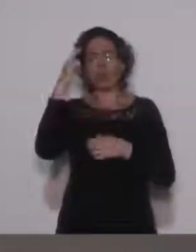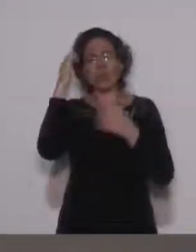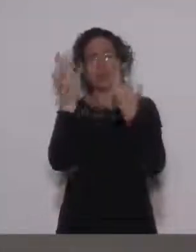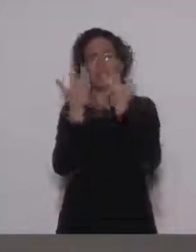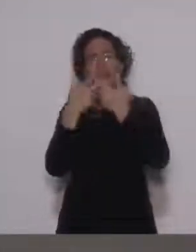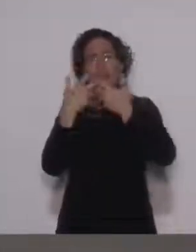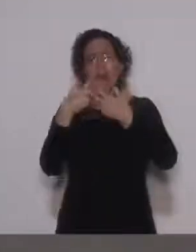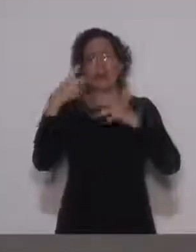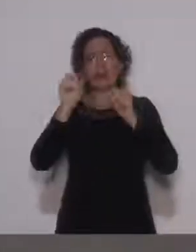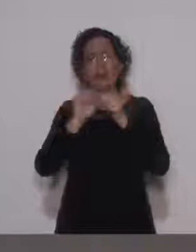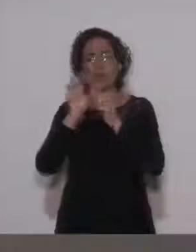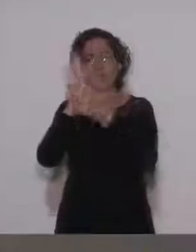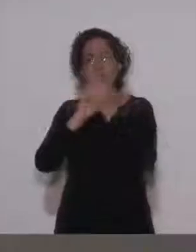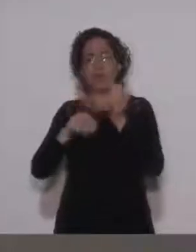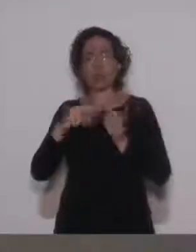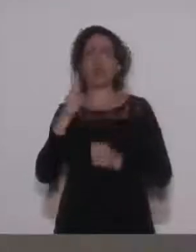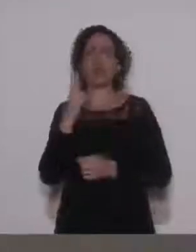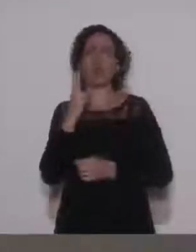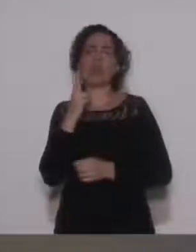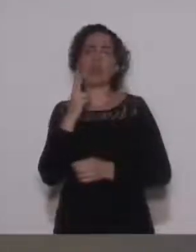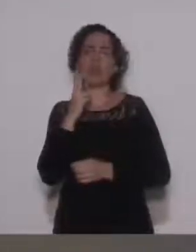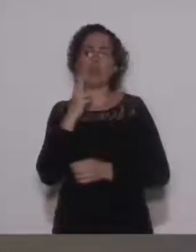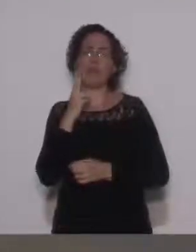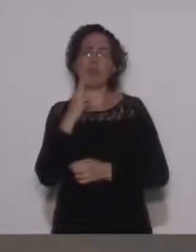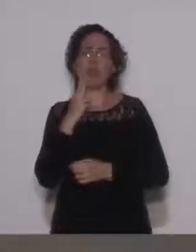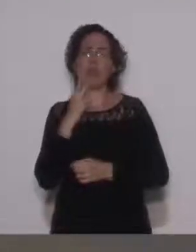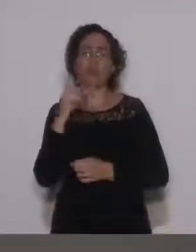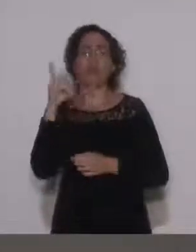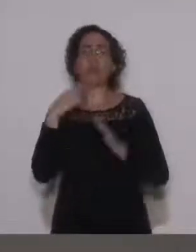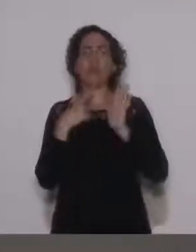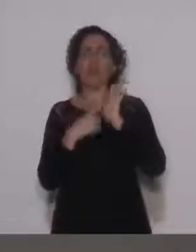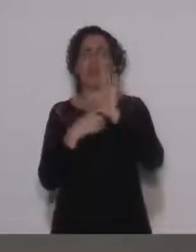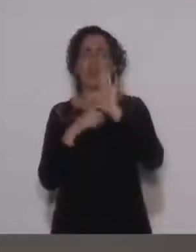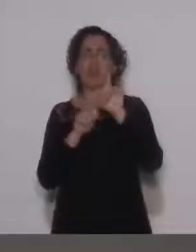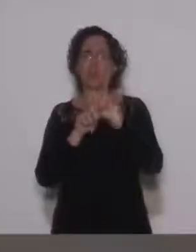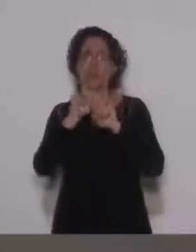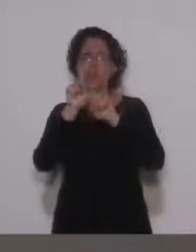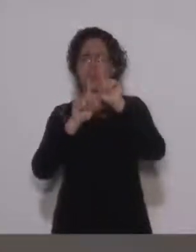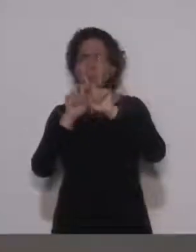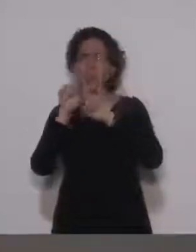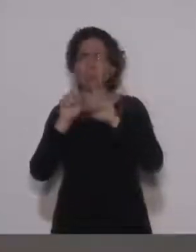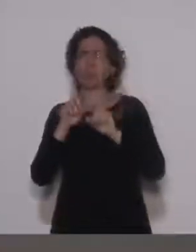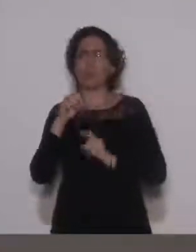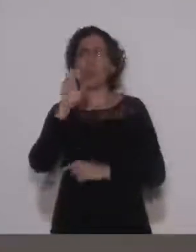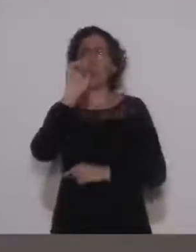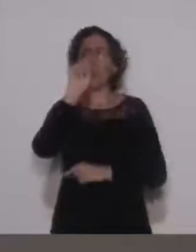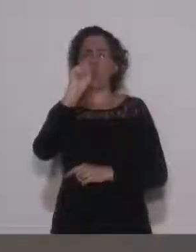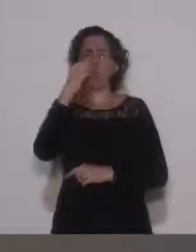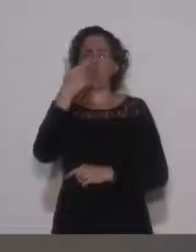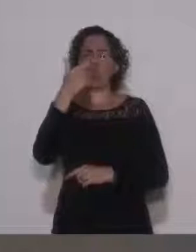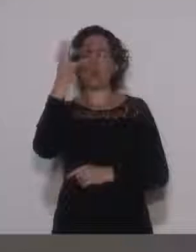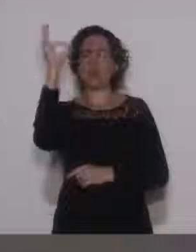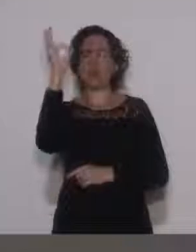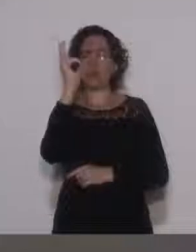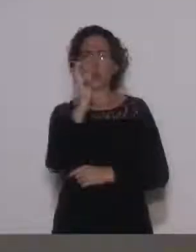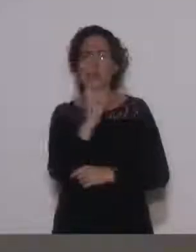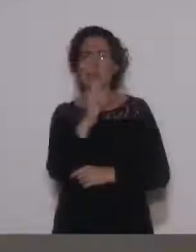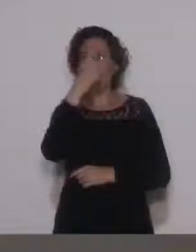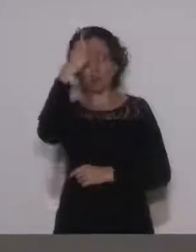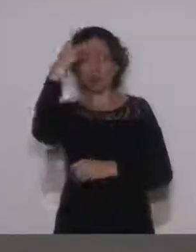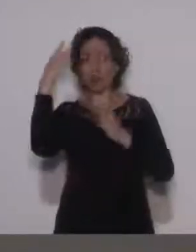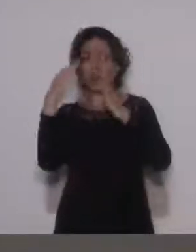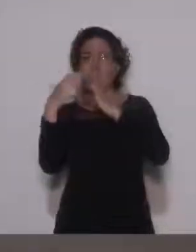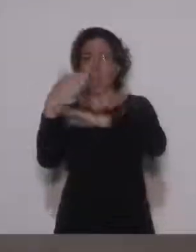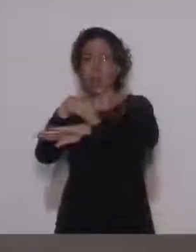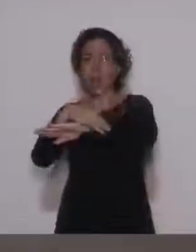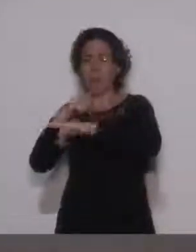pública na cidade. Então, algumas estatísticas que são assustadoras. Primeiro, 82% das pessoas em situação de rua